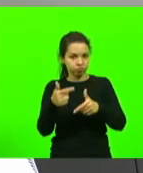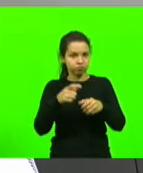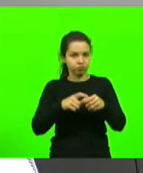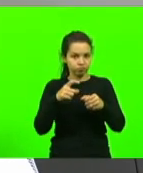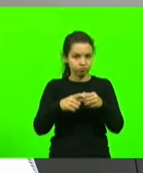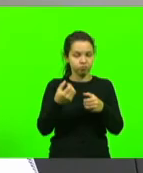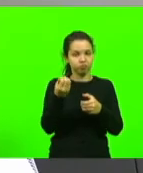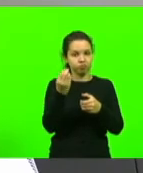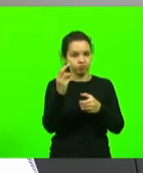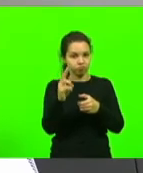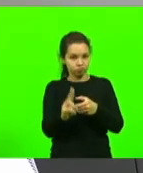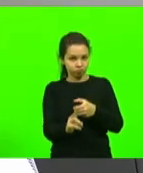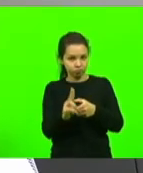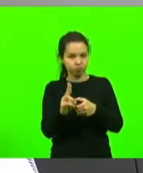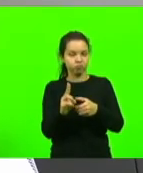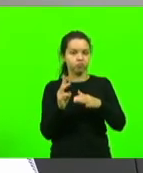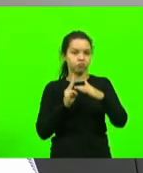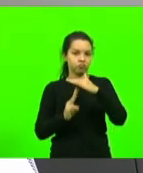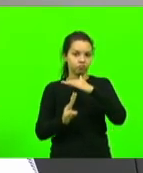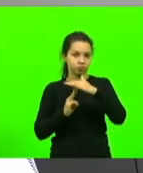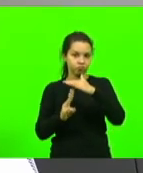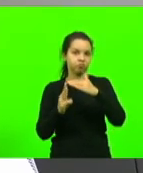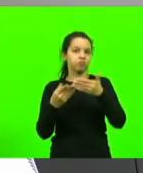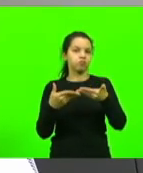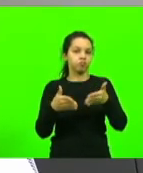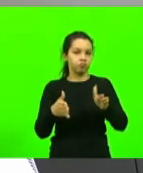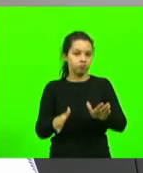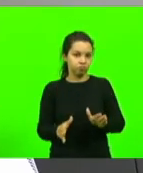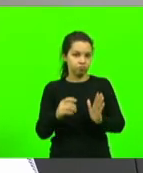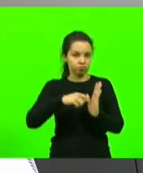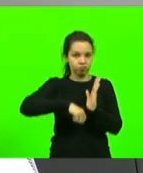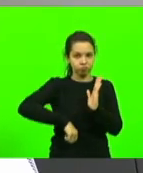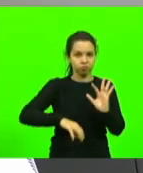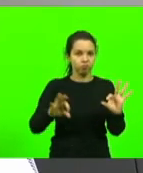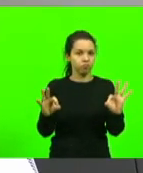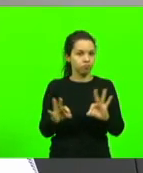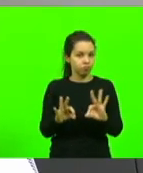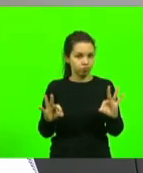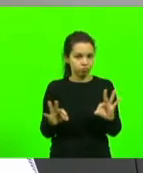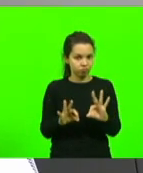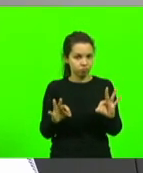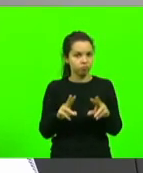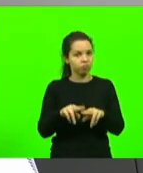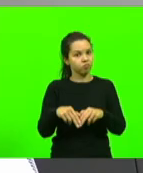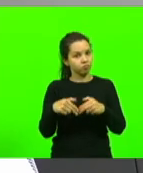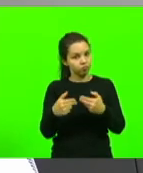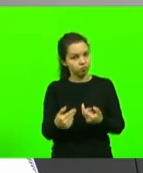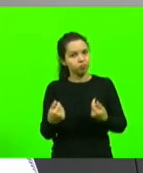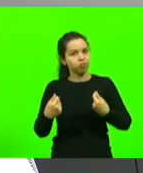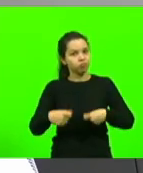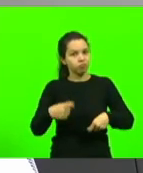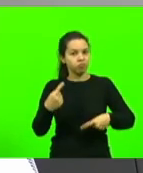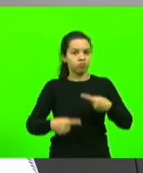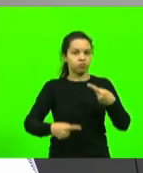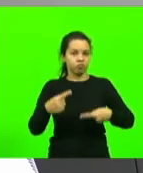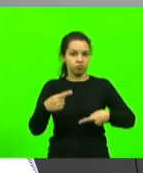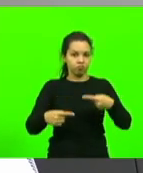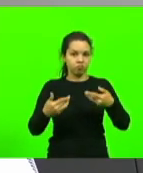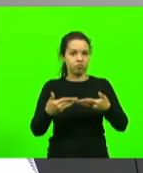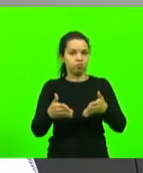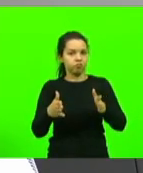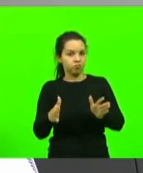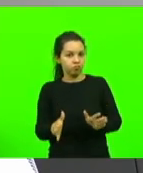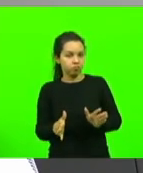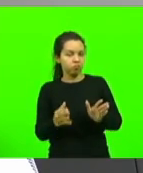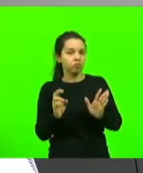terceirizados Em ambos os casos sem concurso por isso é necessário um debate amplo sobre